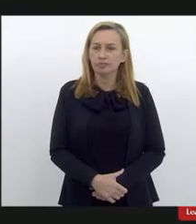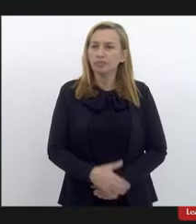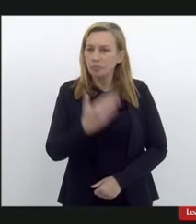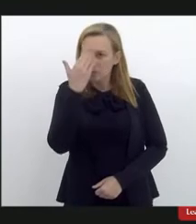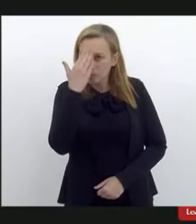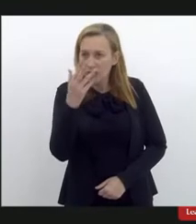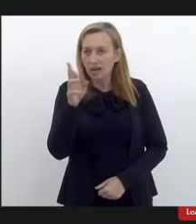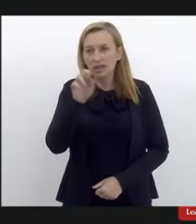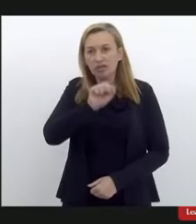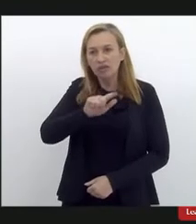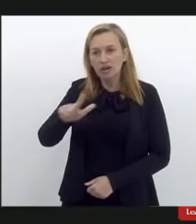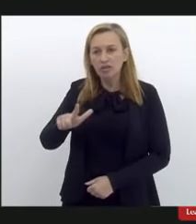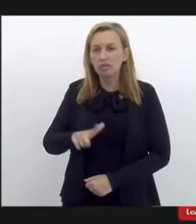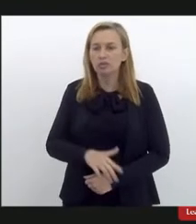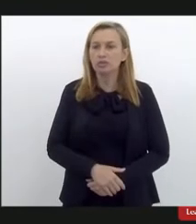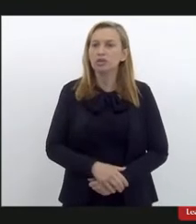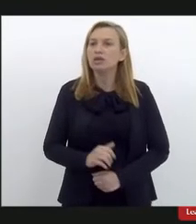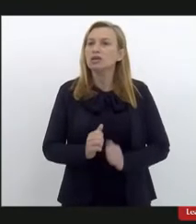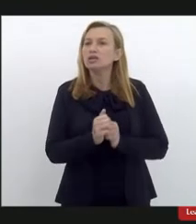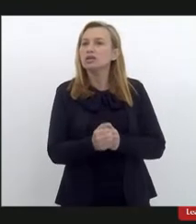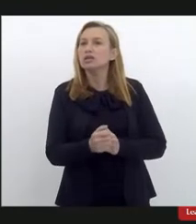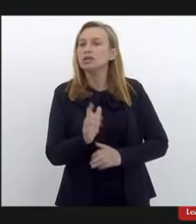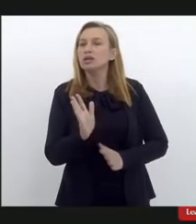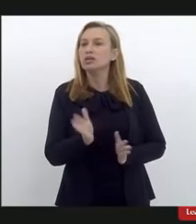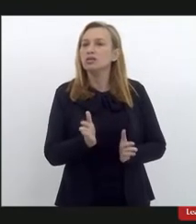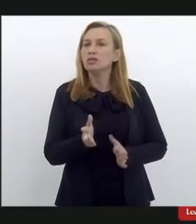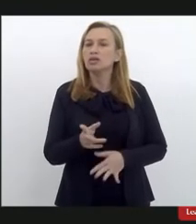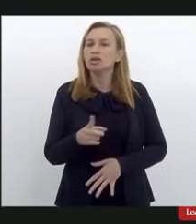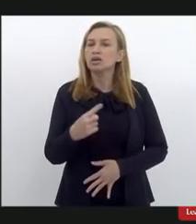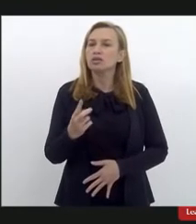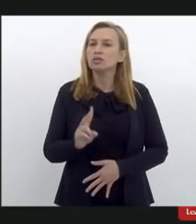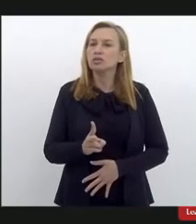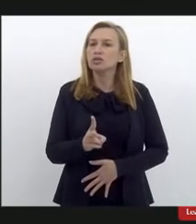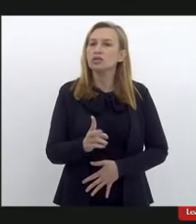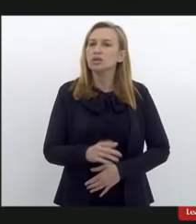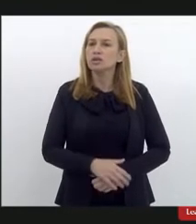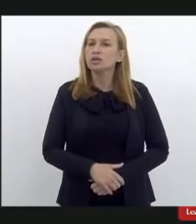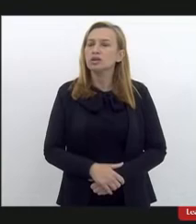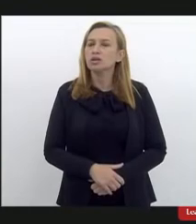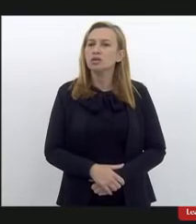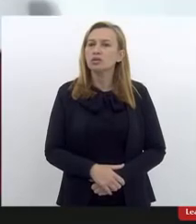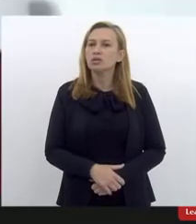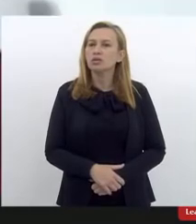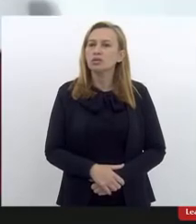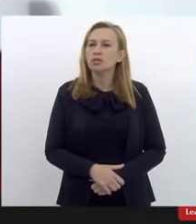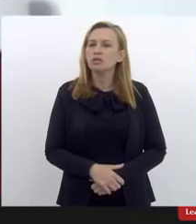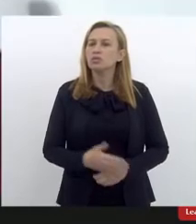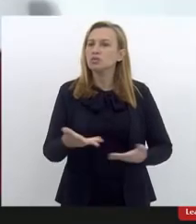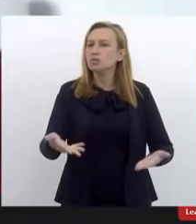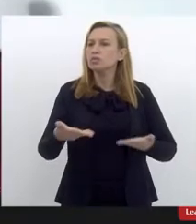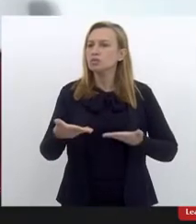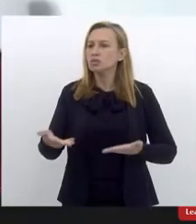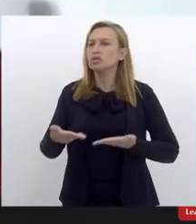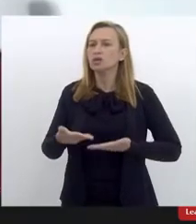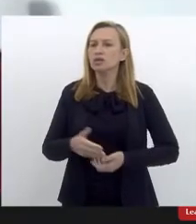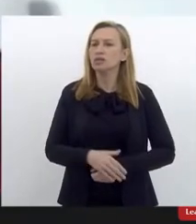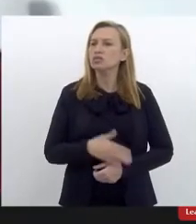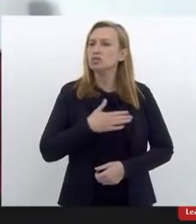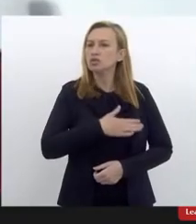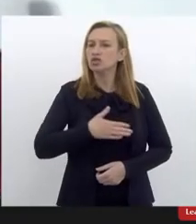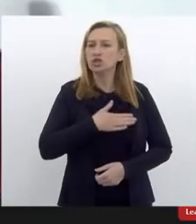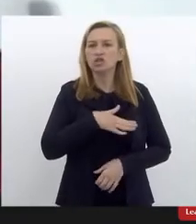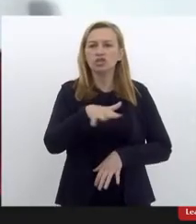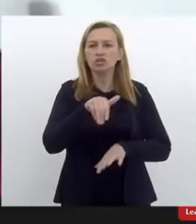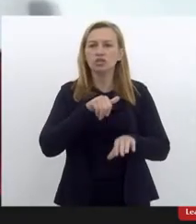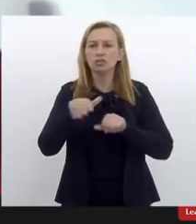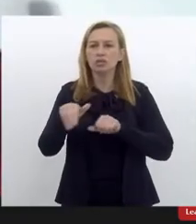Obrigado, Rafael. Seguindo aqui a nossa sequência de convidados, eu gostaria de